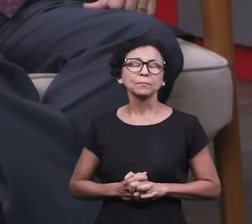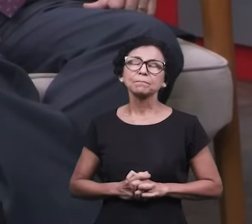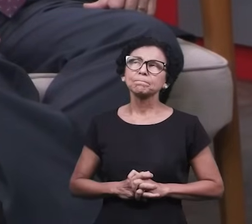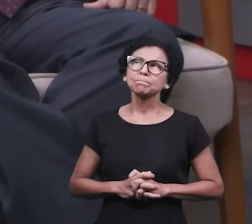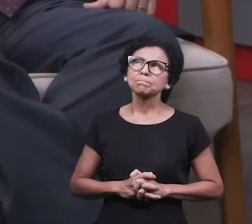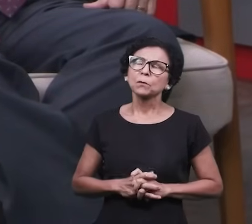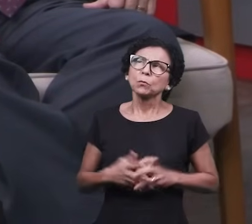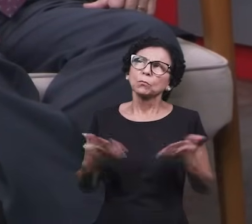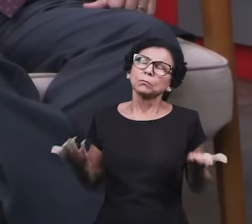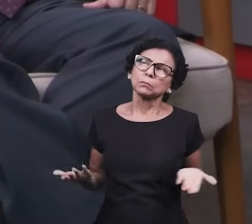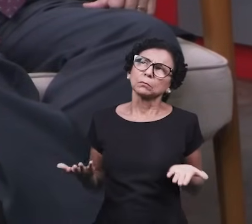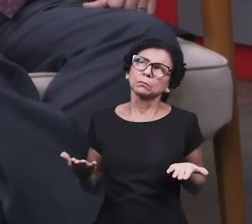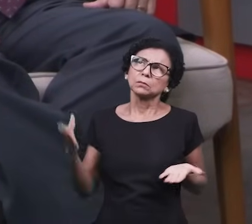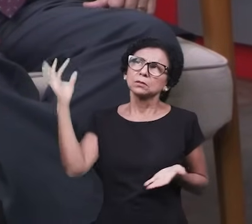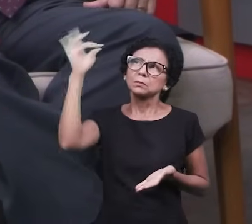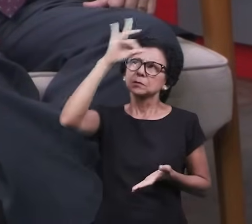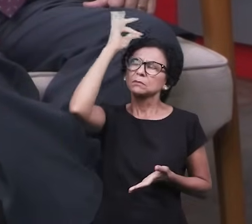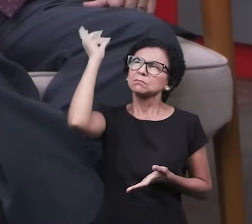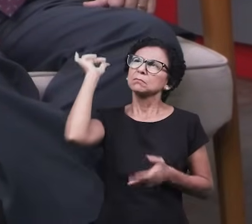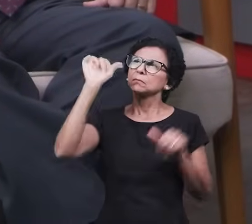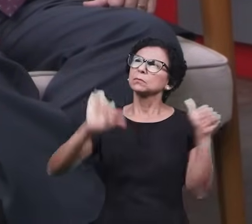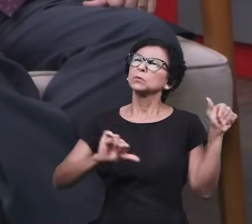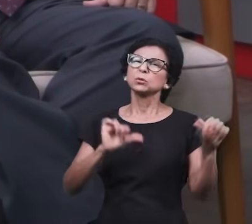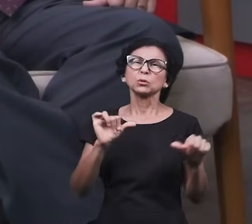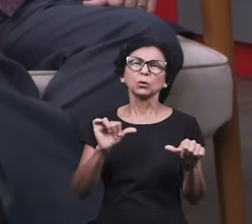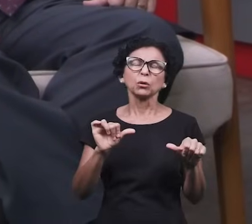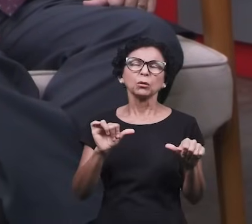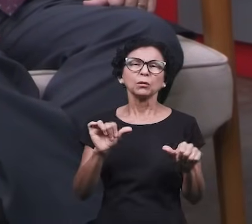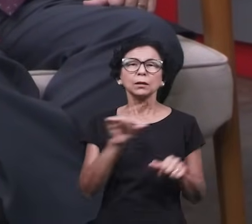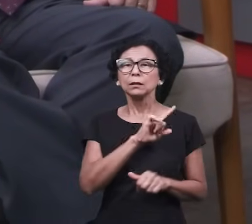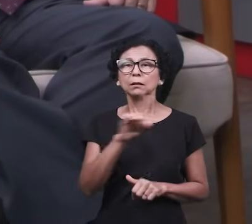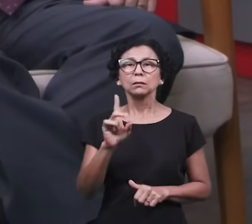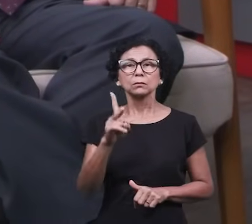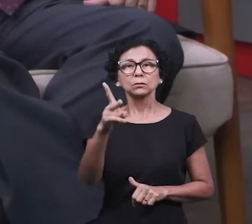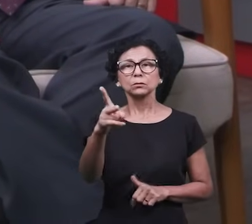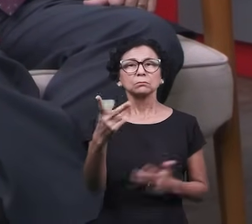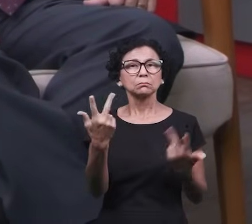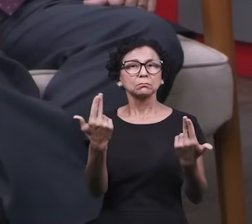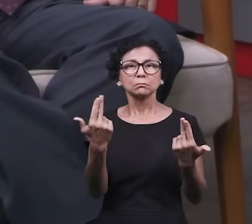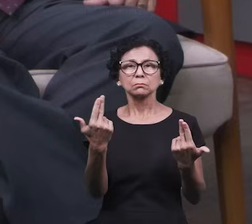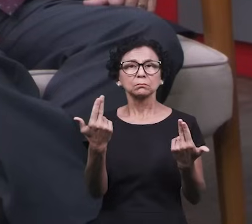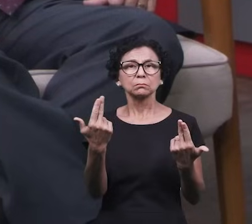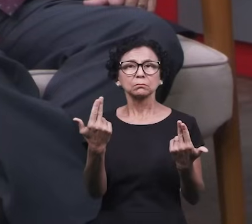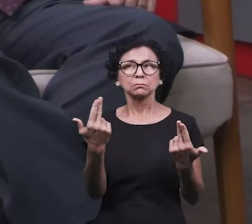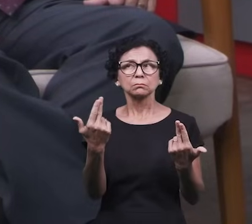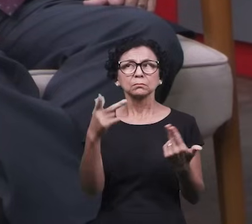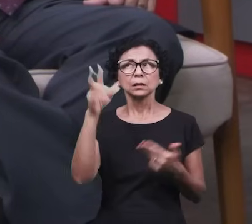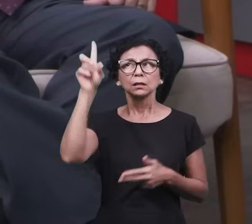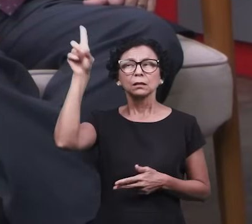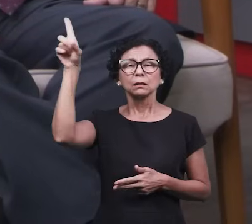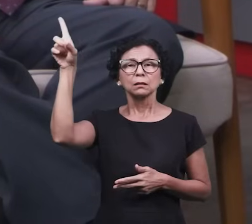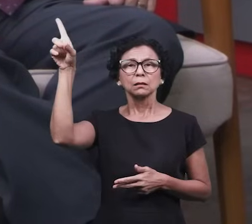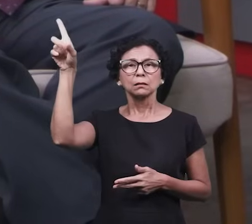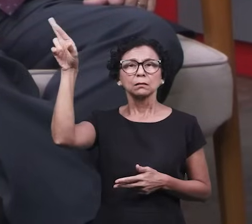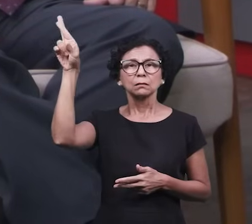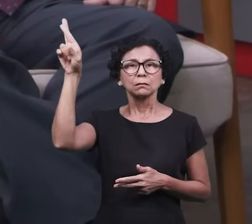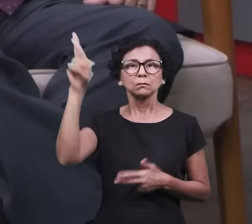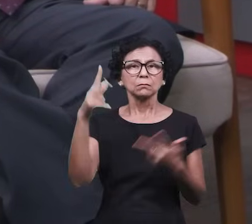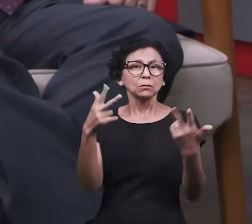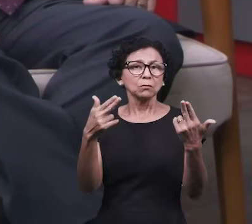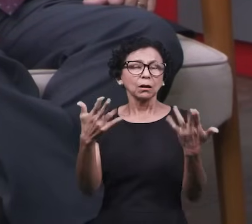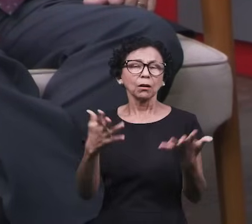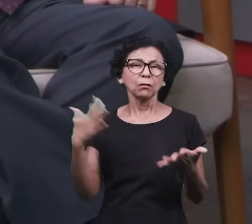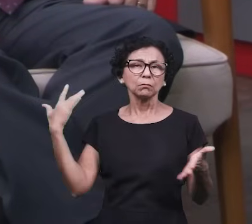que o Espírito Santo mudou? Não, o Espírito Santo é o mesmo. O Senhor é o mesmo,